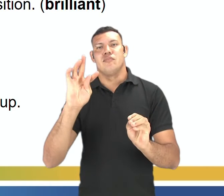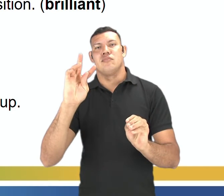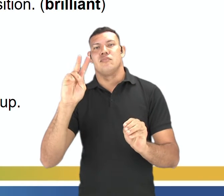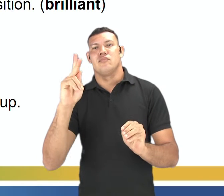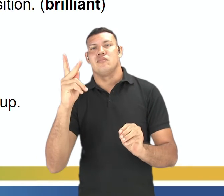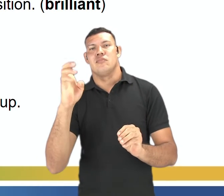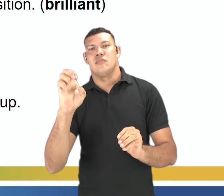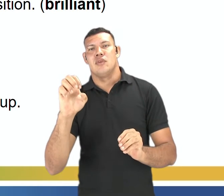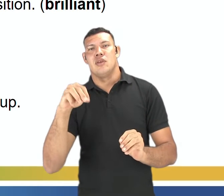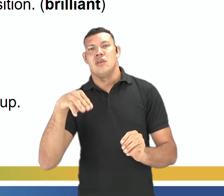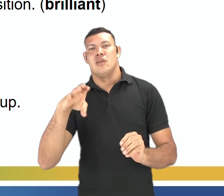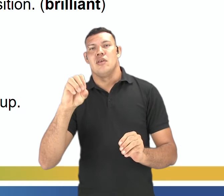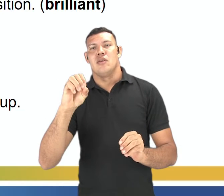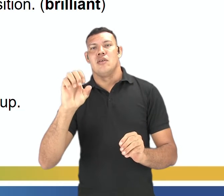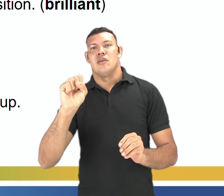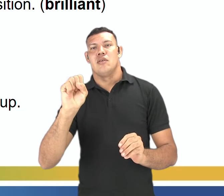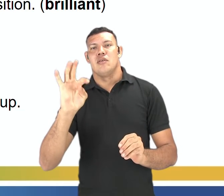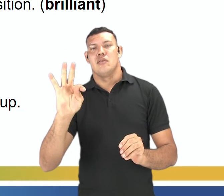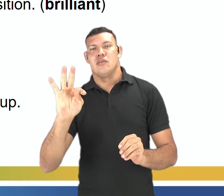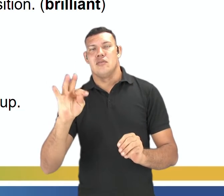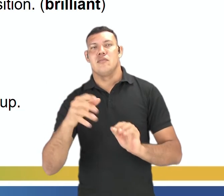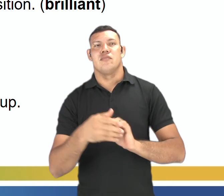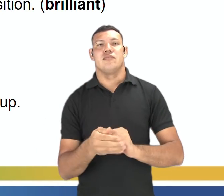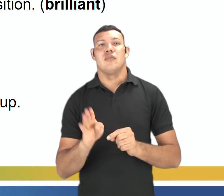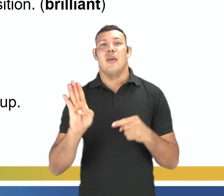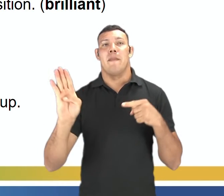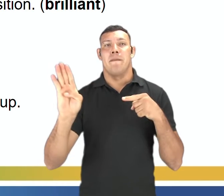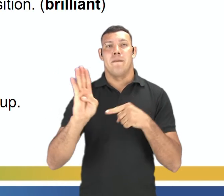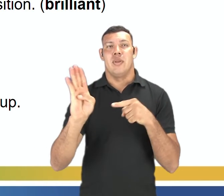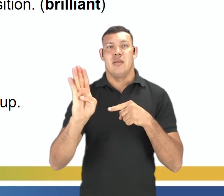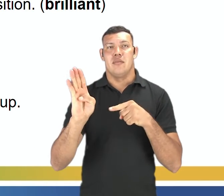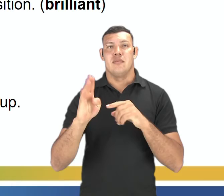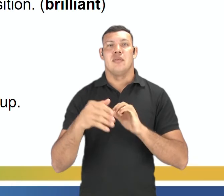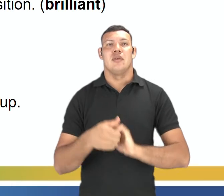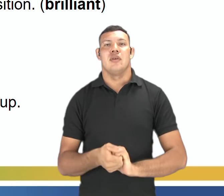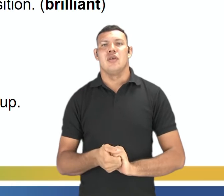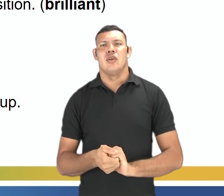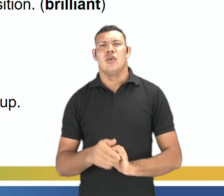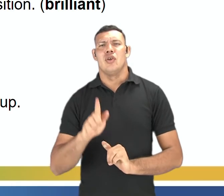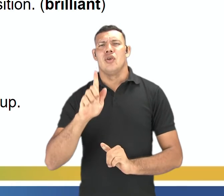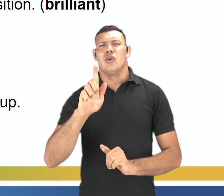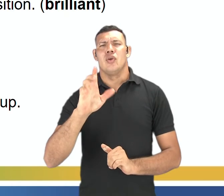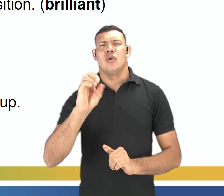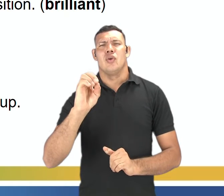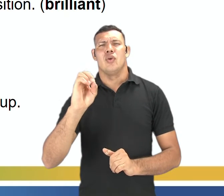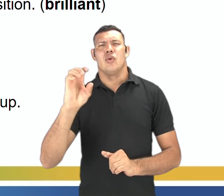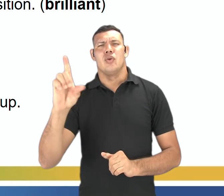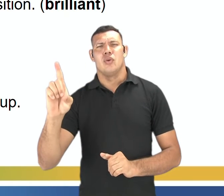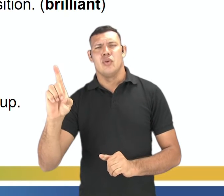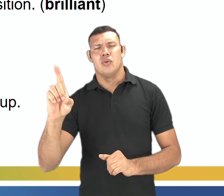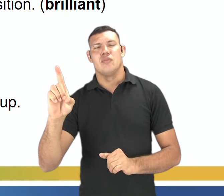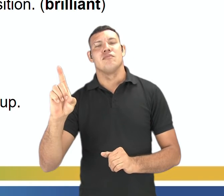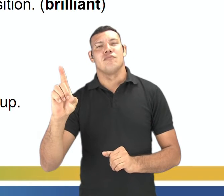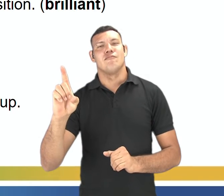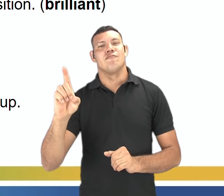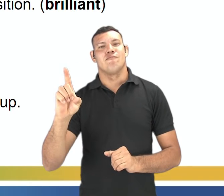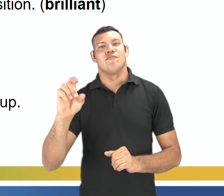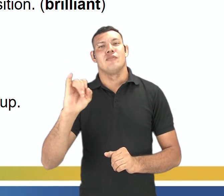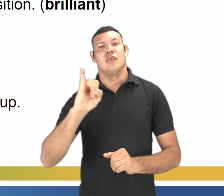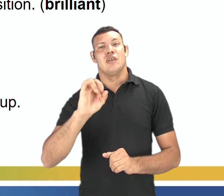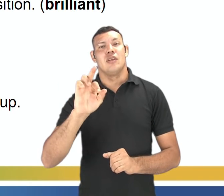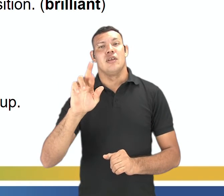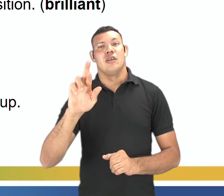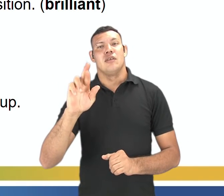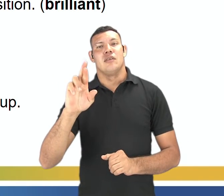adjetivo. Na letra B, nós temos good, que é um adjetivo irregular. Lembra? Então, the